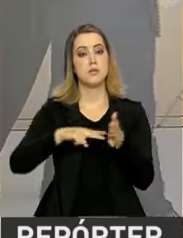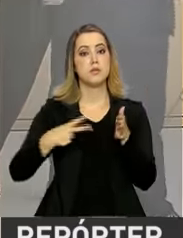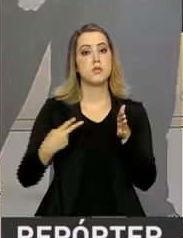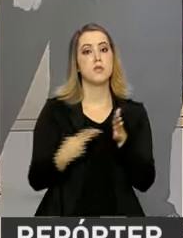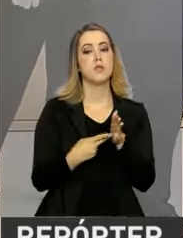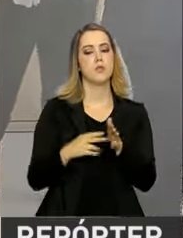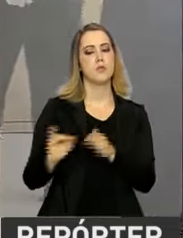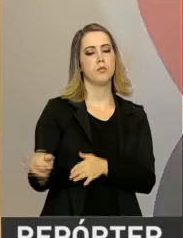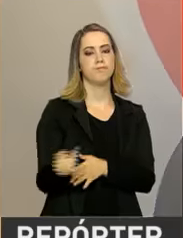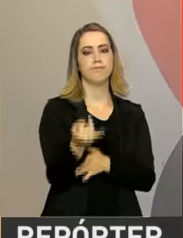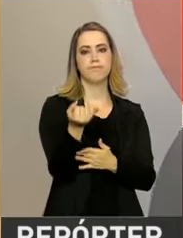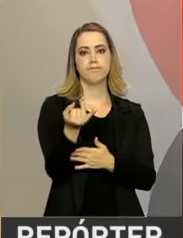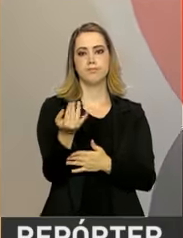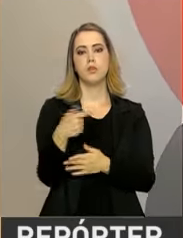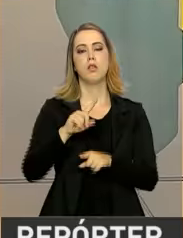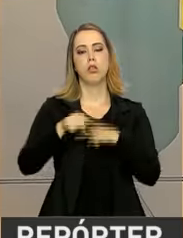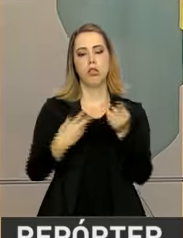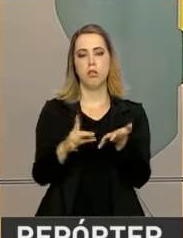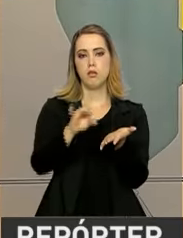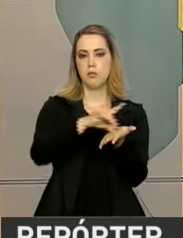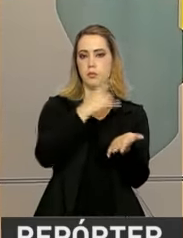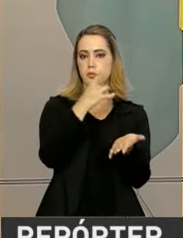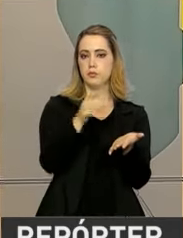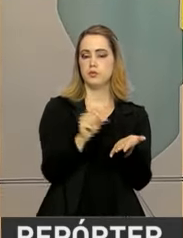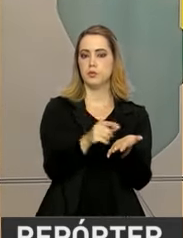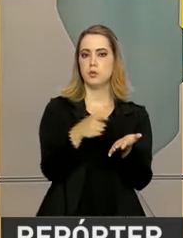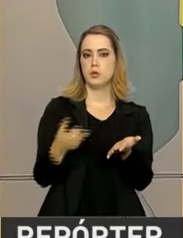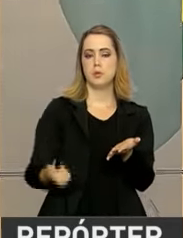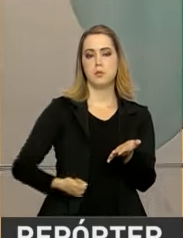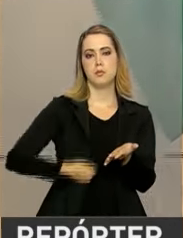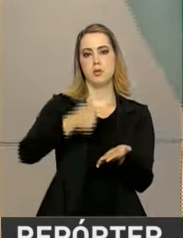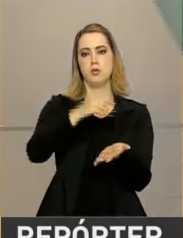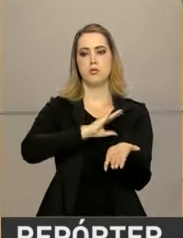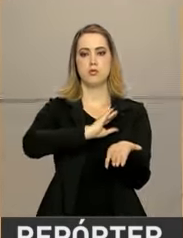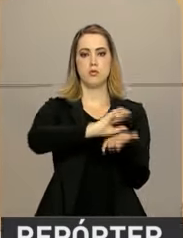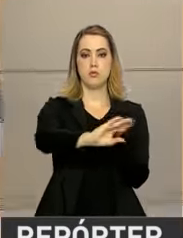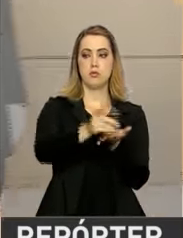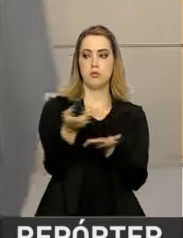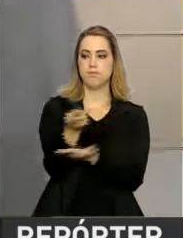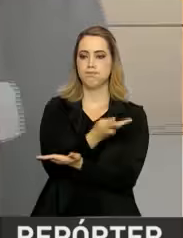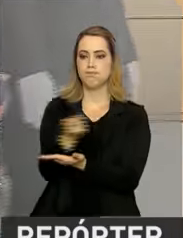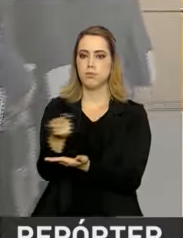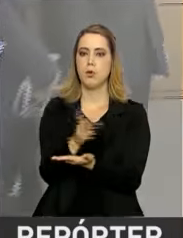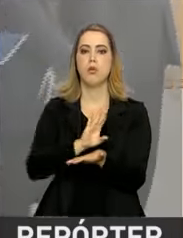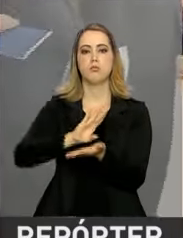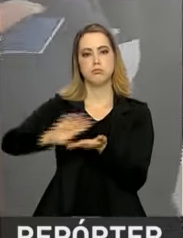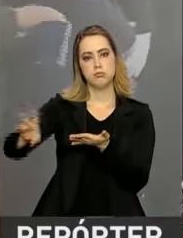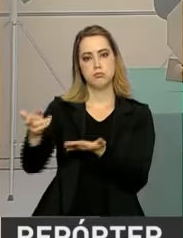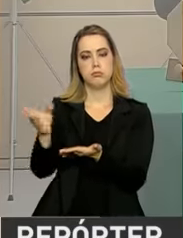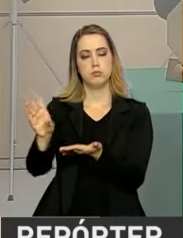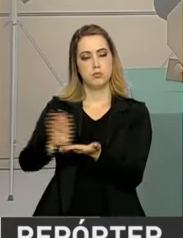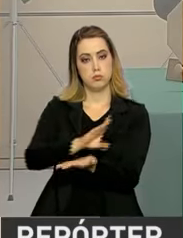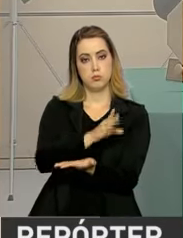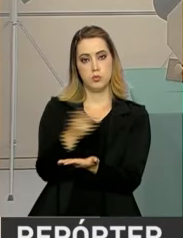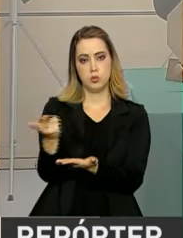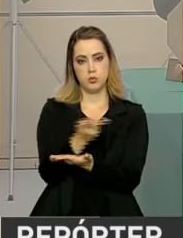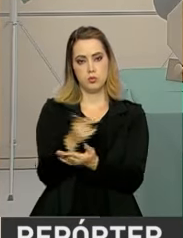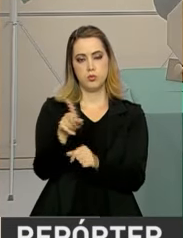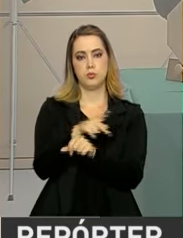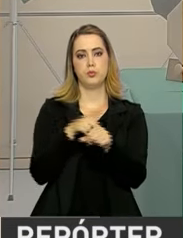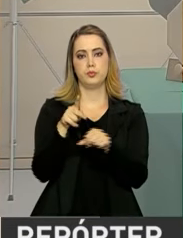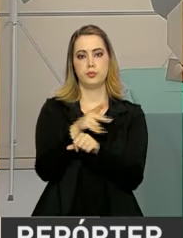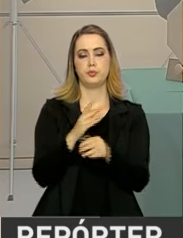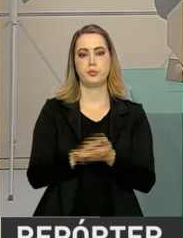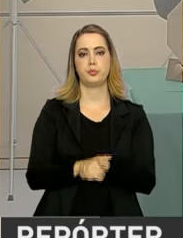os embaixadores assinaram um memorando para a promoção de investimentos e cooperação em infraestrutura já o presidente